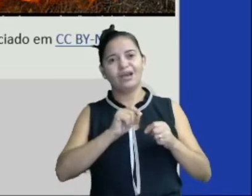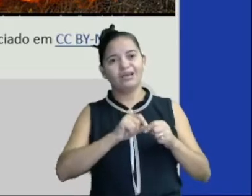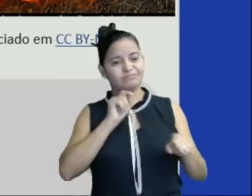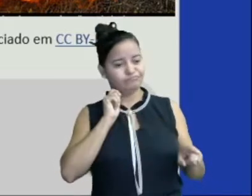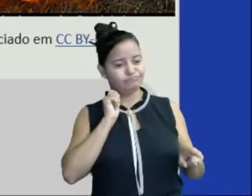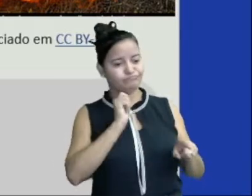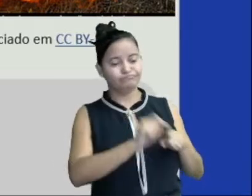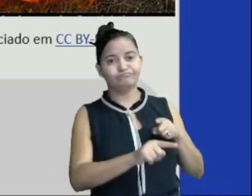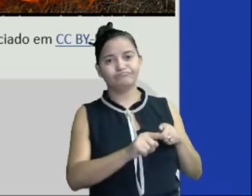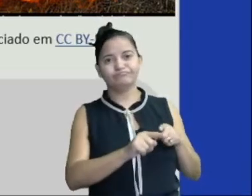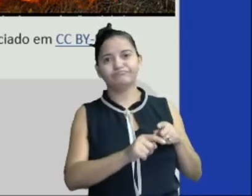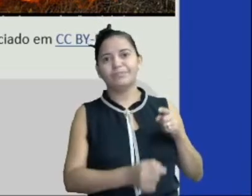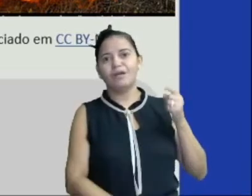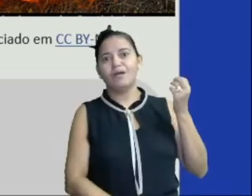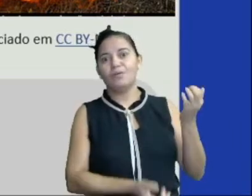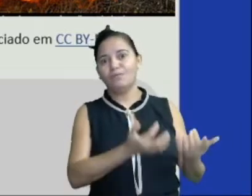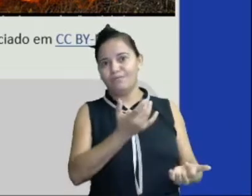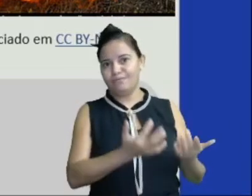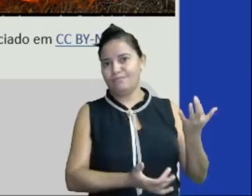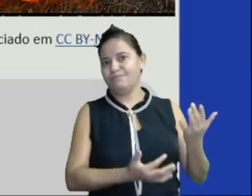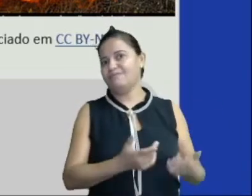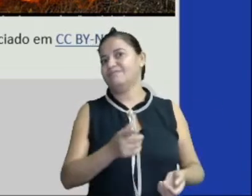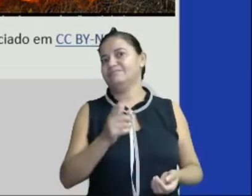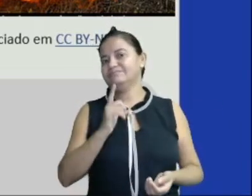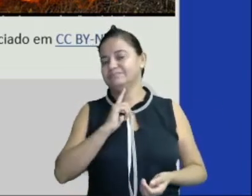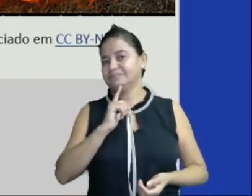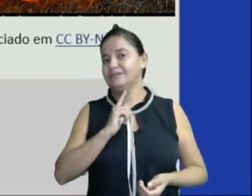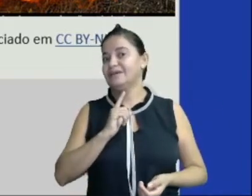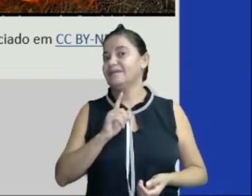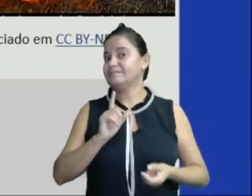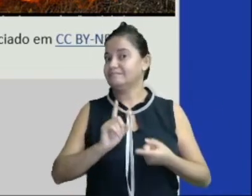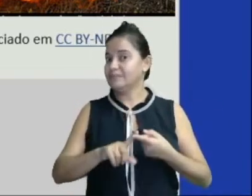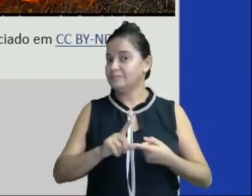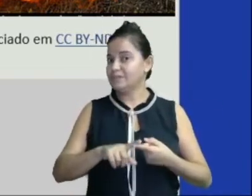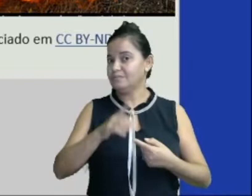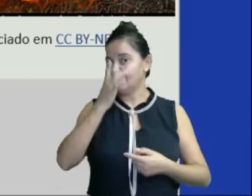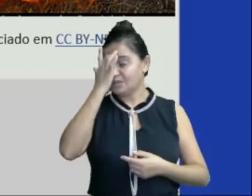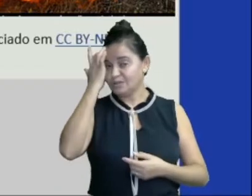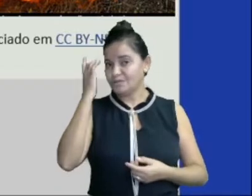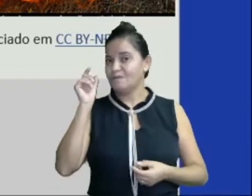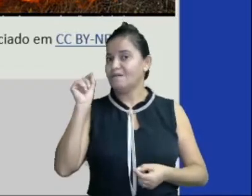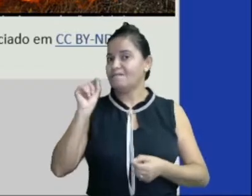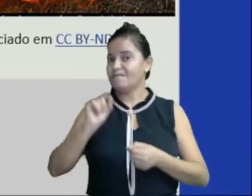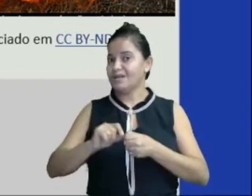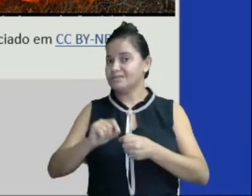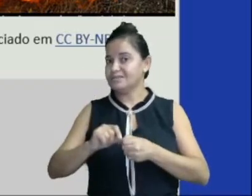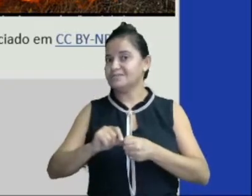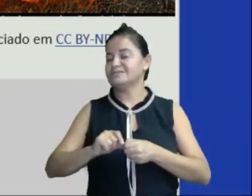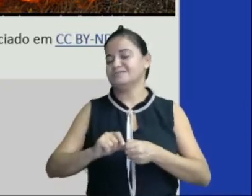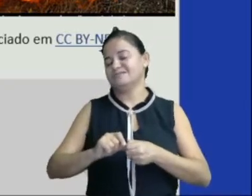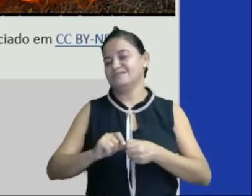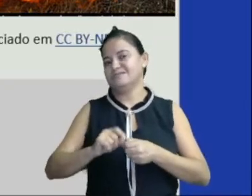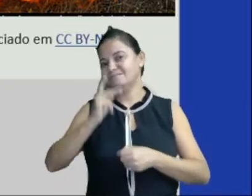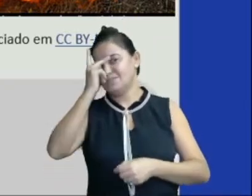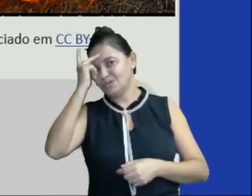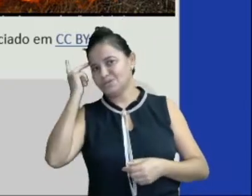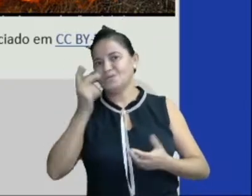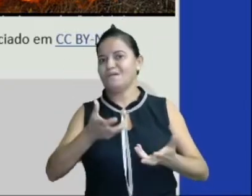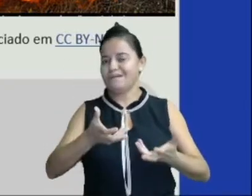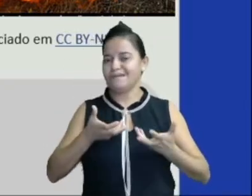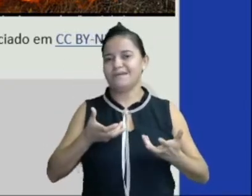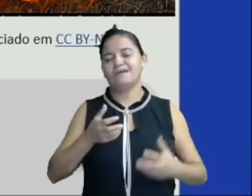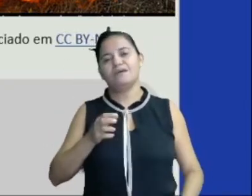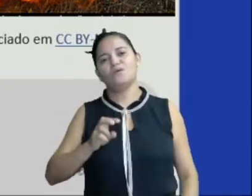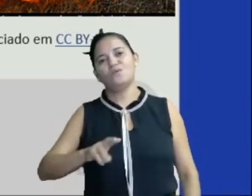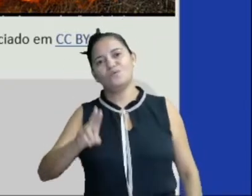nós sabemos que existe a prática criminosa desses incêndios, né? Por parte de pessoas que querem